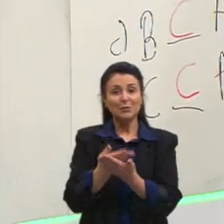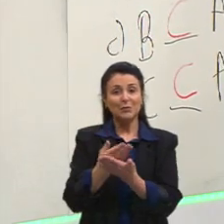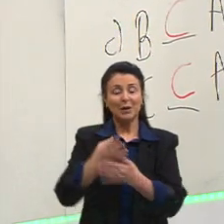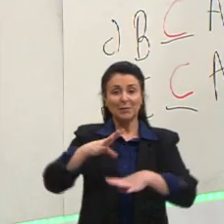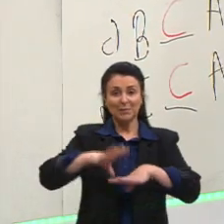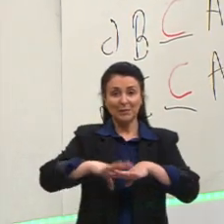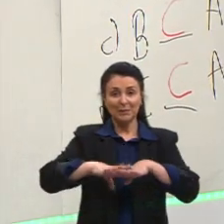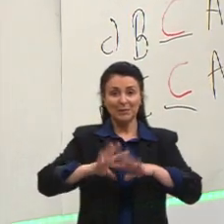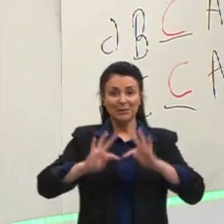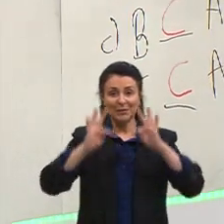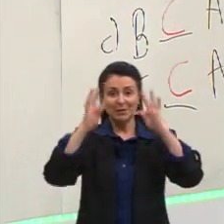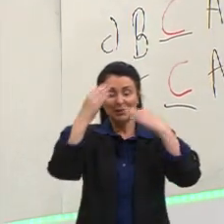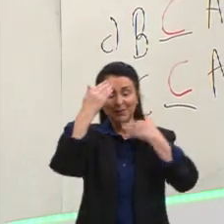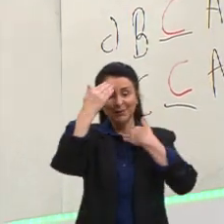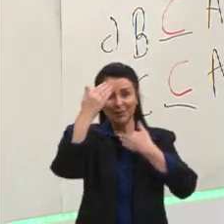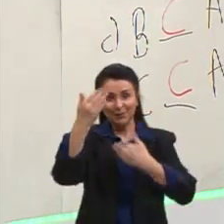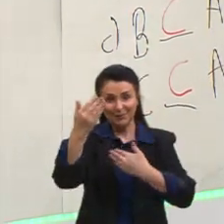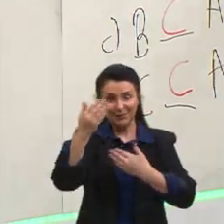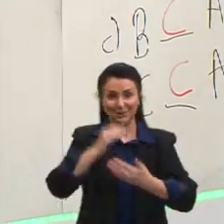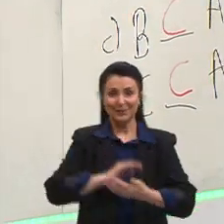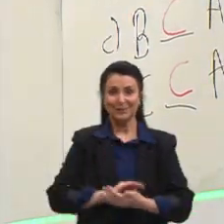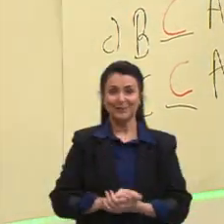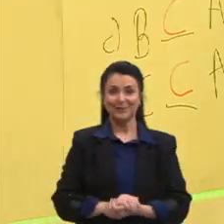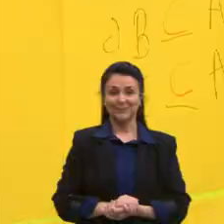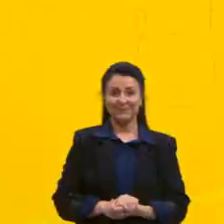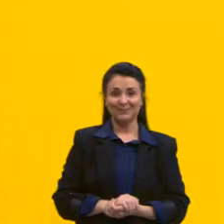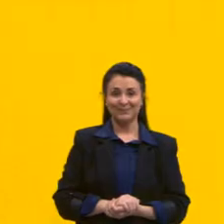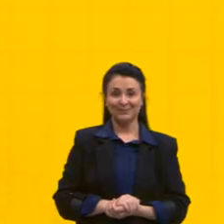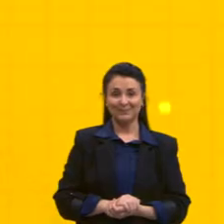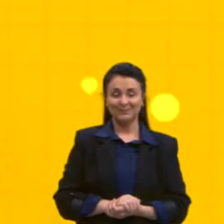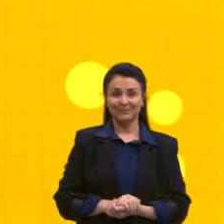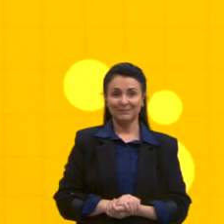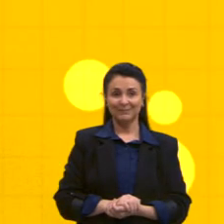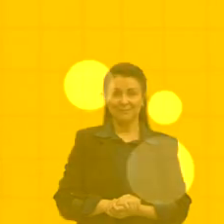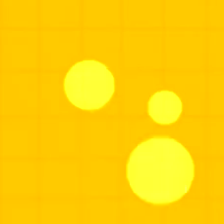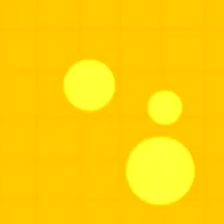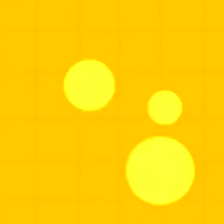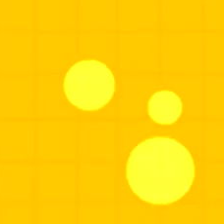e suas Tecnologias Muito obrigado feito E aí